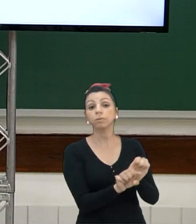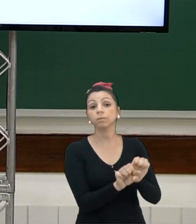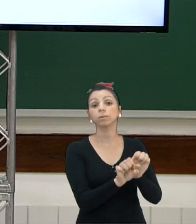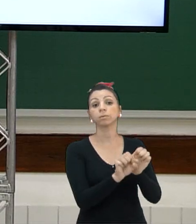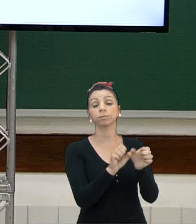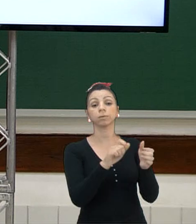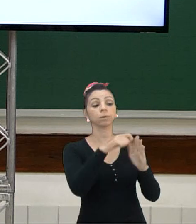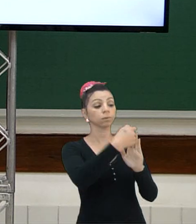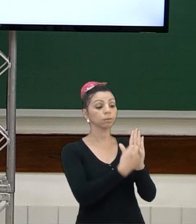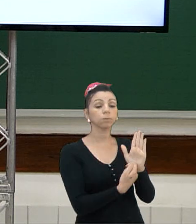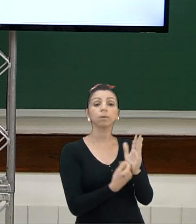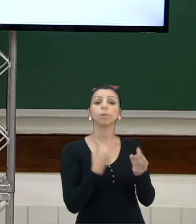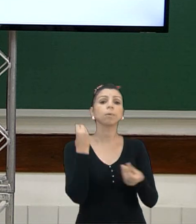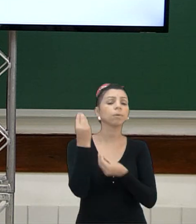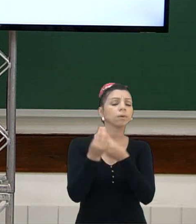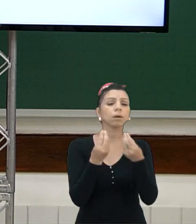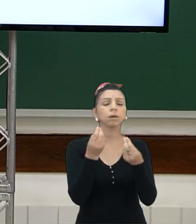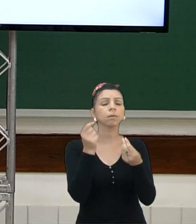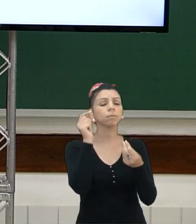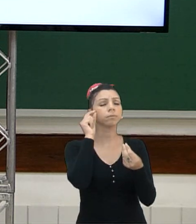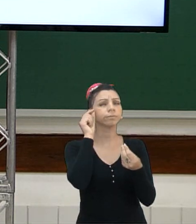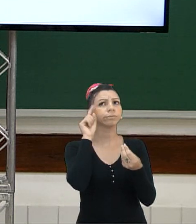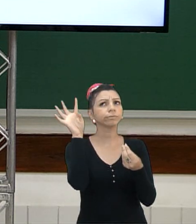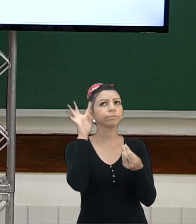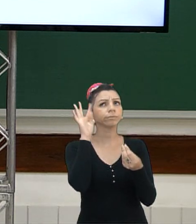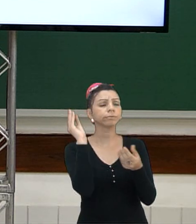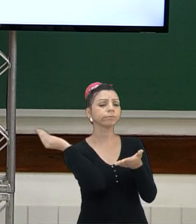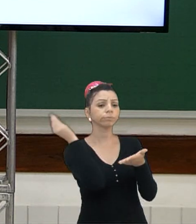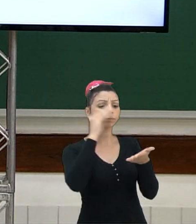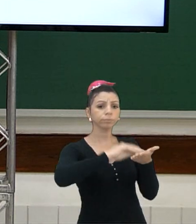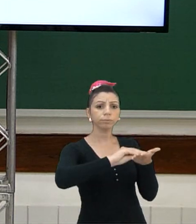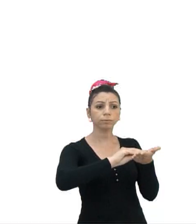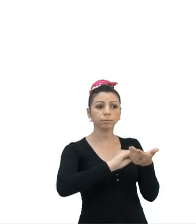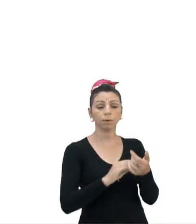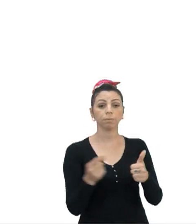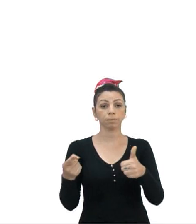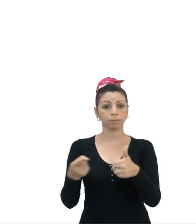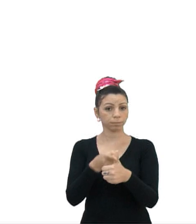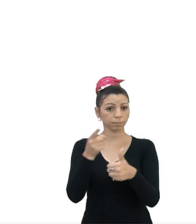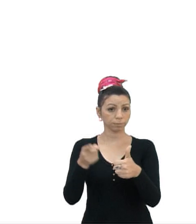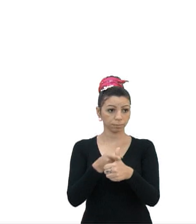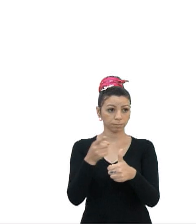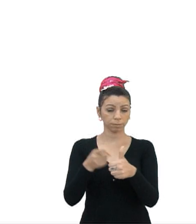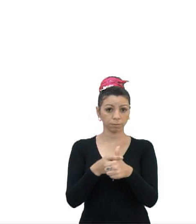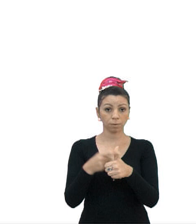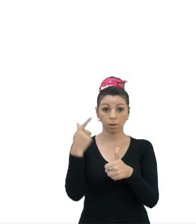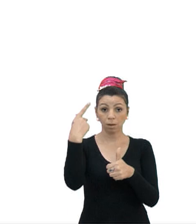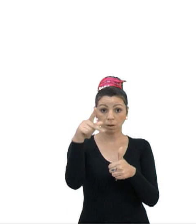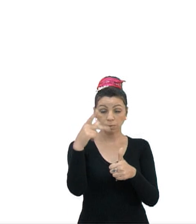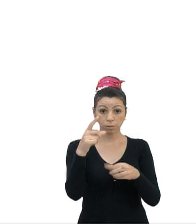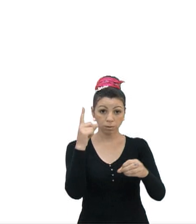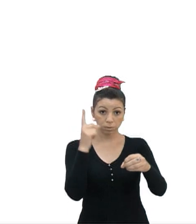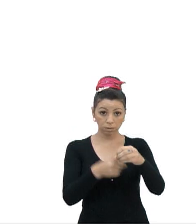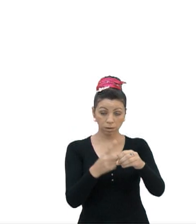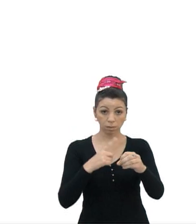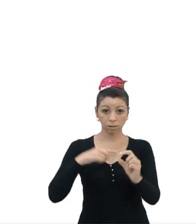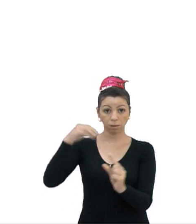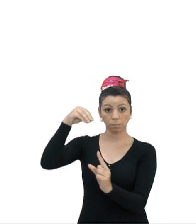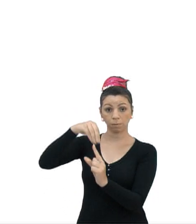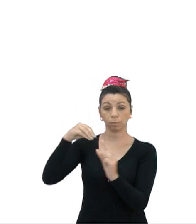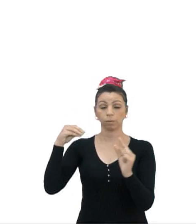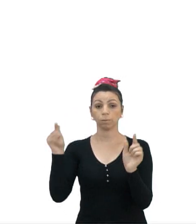texto vai ter, como que ele vai ser escrito. Então, a primeira coisa, vou pedir para vocês. A sua cidade possui pontos